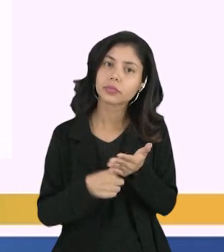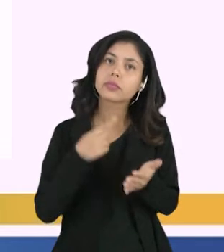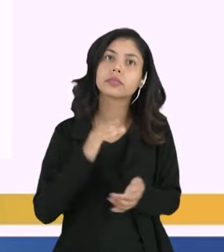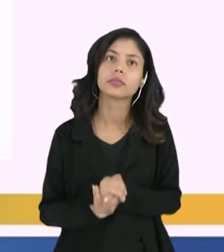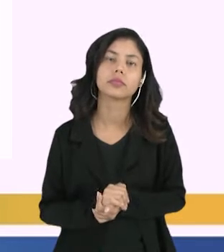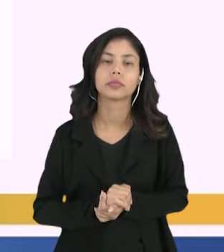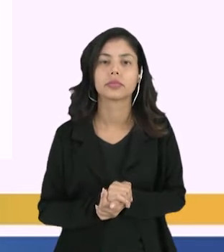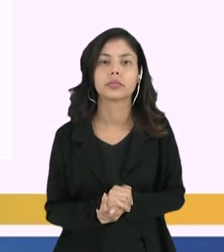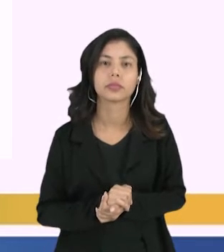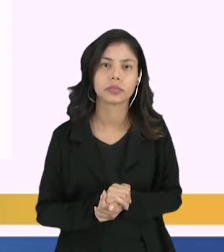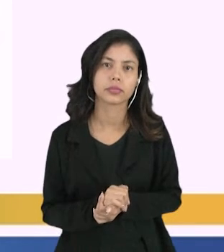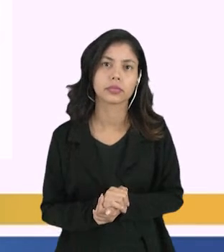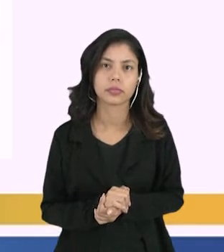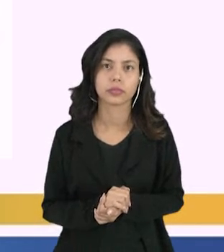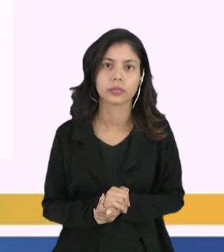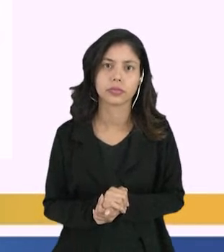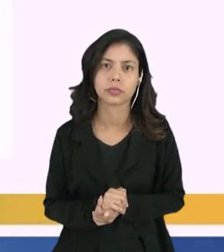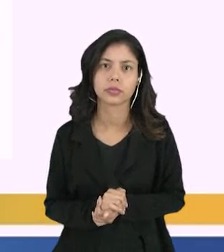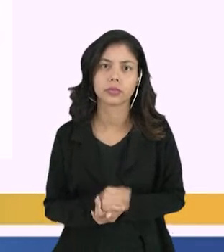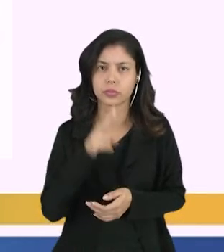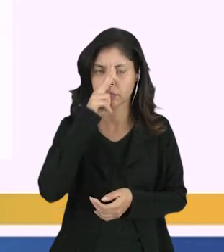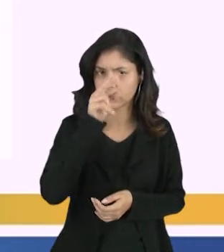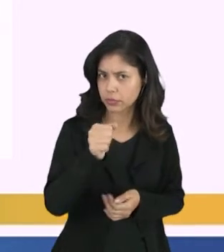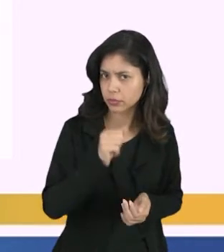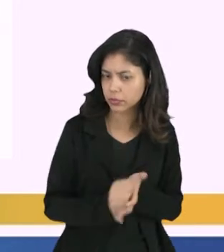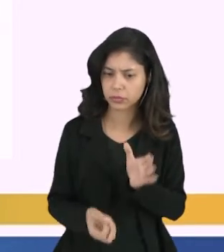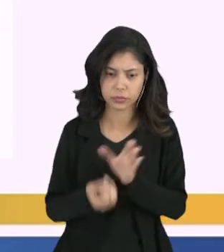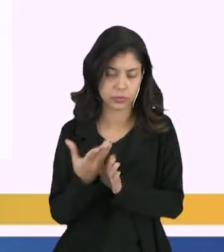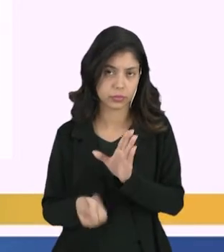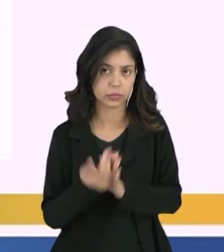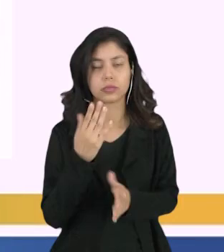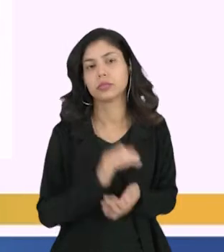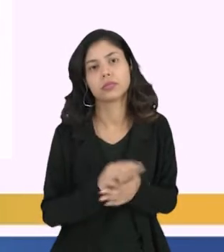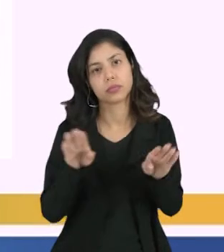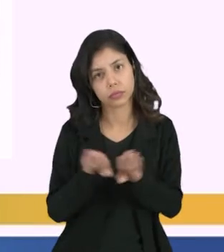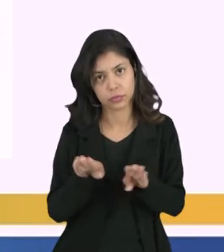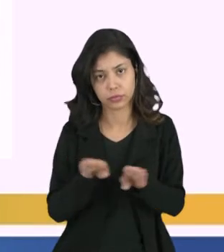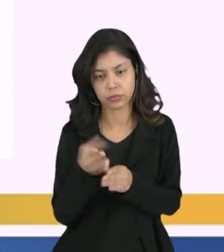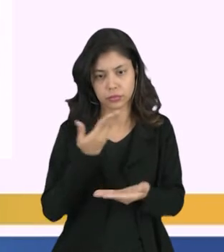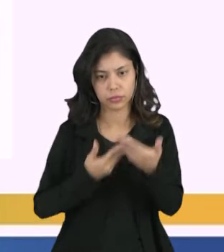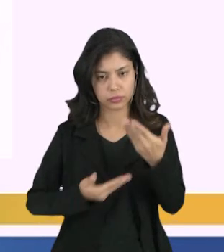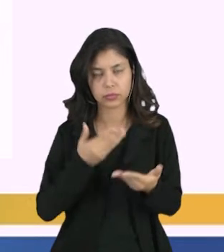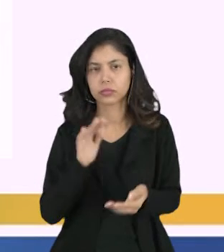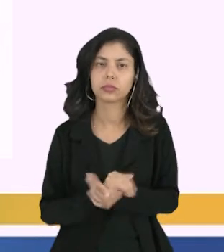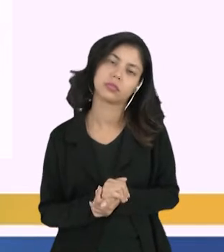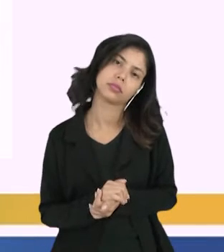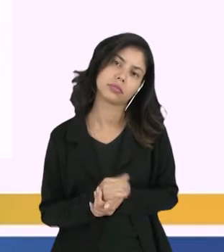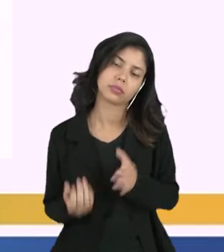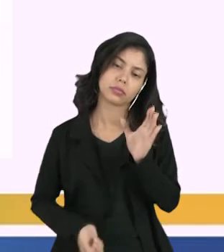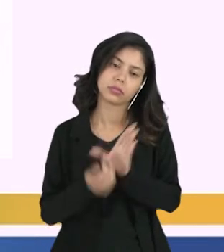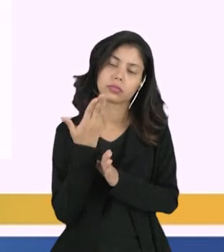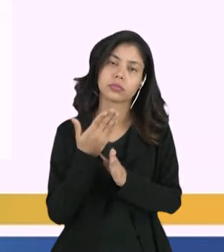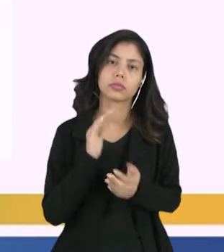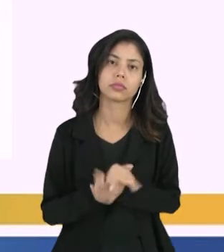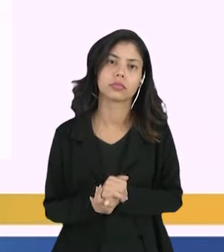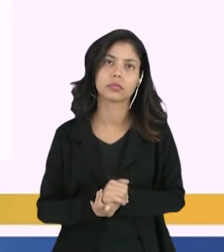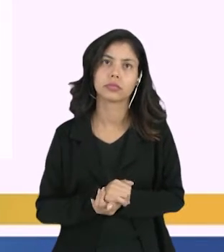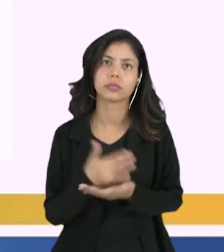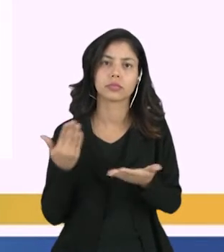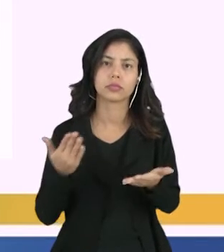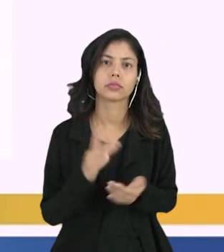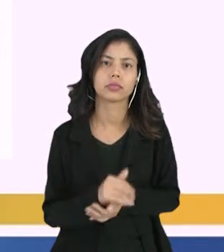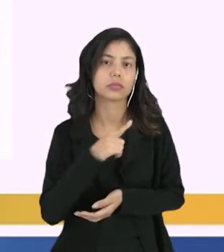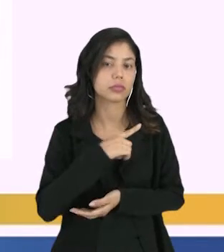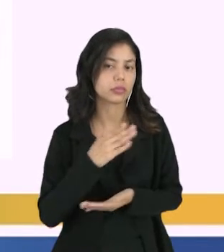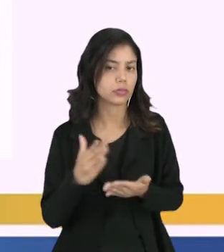aí com as forças produtivas e também com as relações que são criadas aí na produção, tá? E a